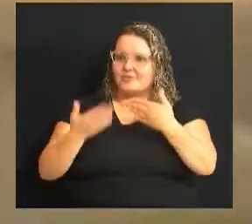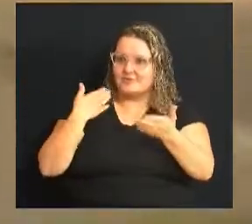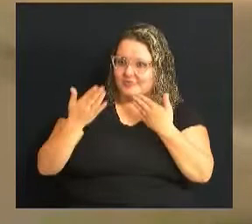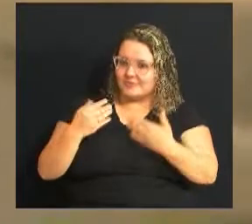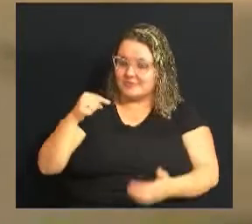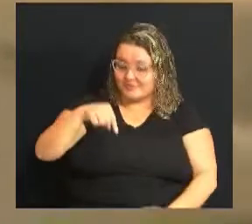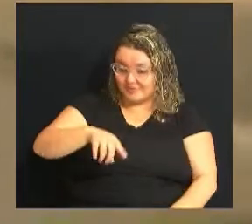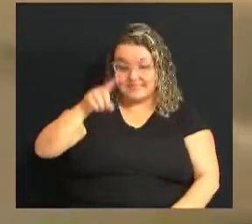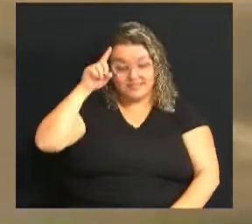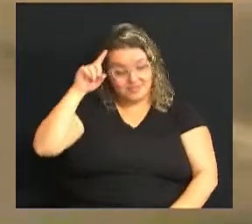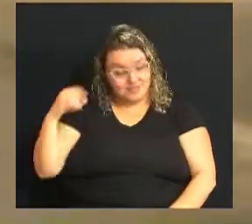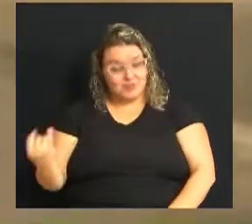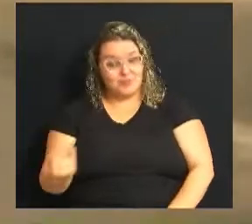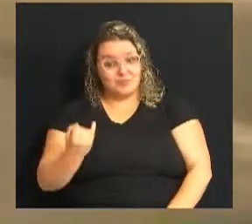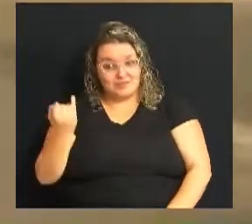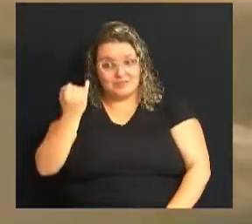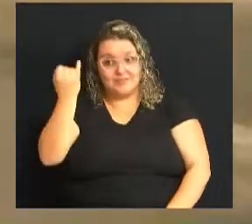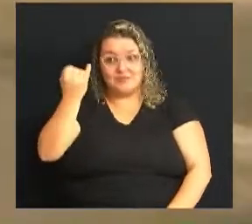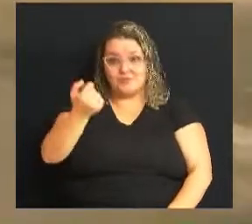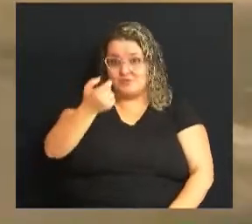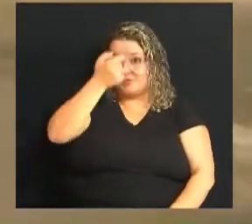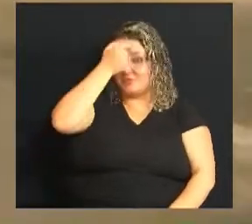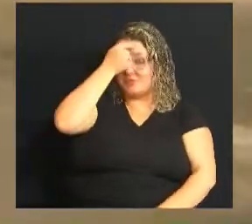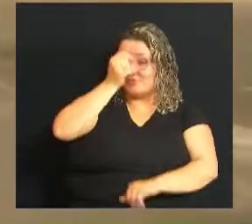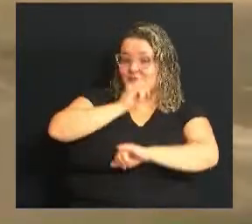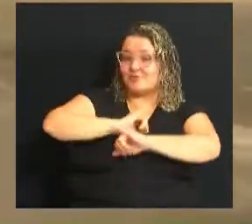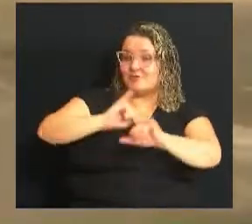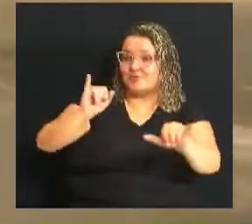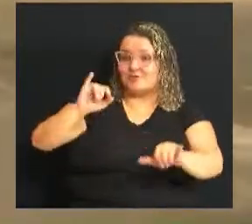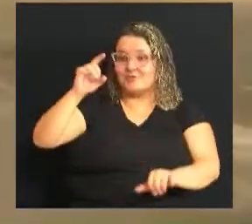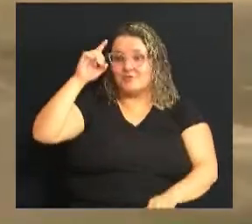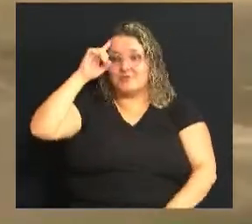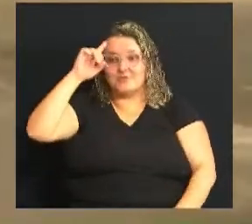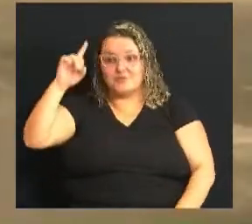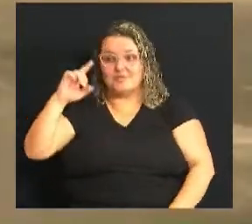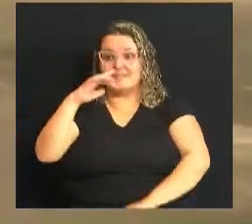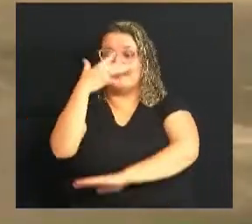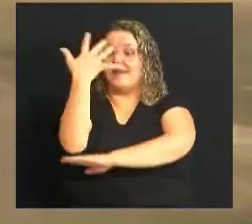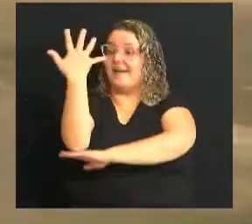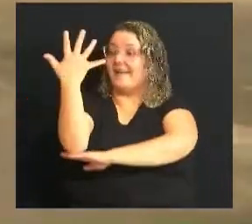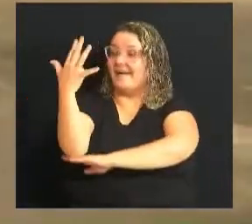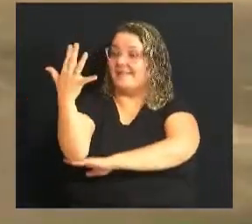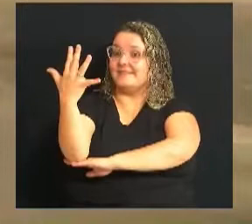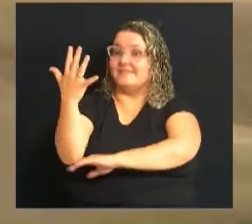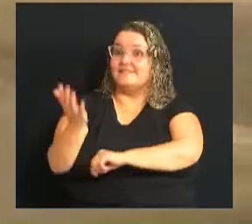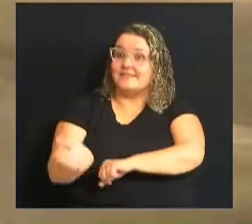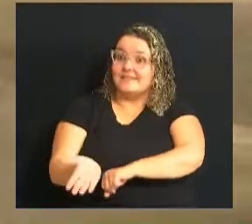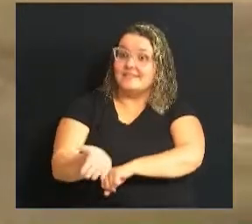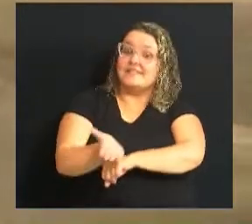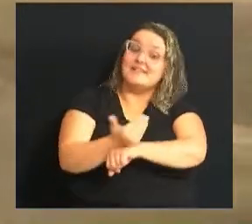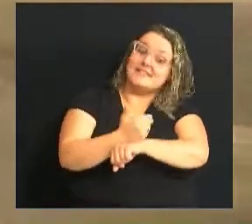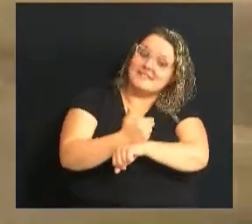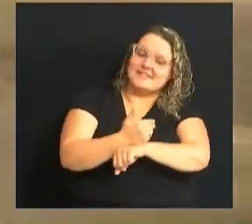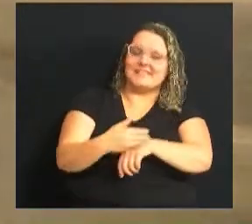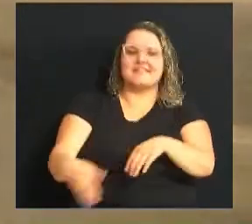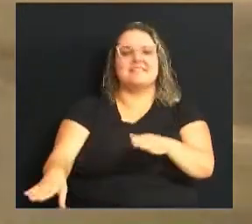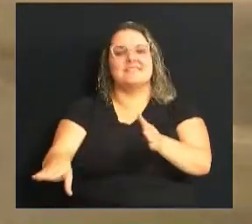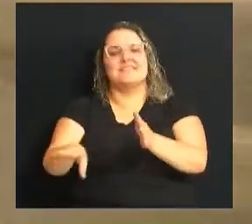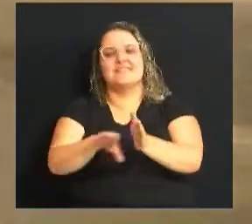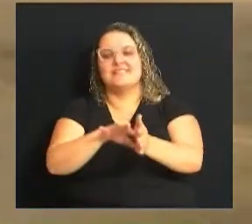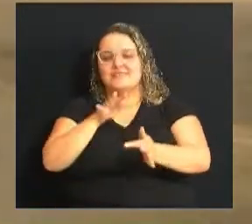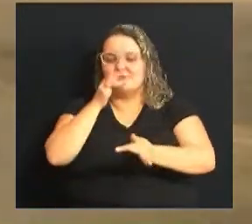dia importante, não é? De conscientização, Dia da Árvore, dia que antecede véspera aí da chegada da